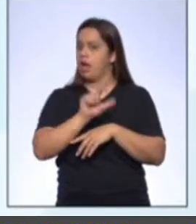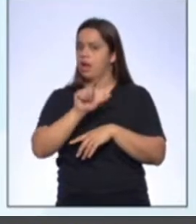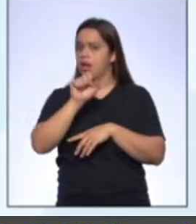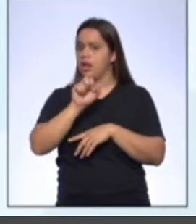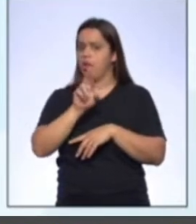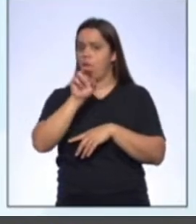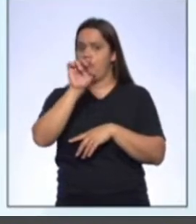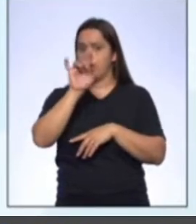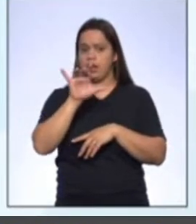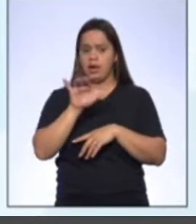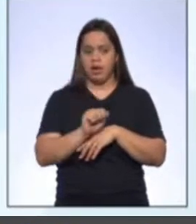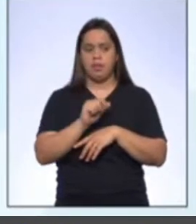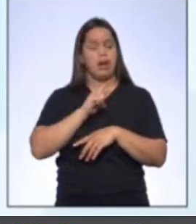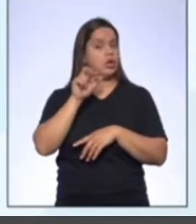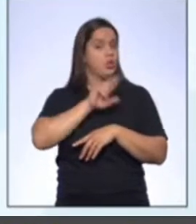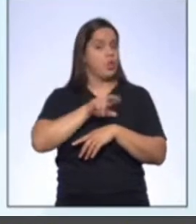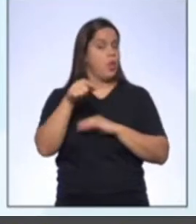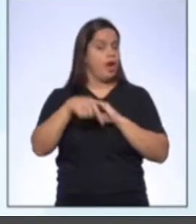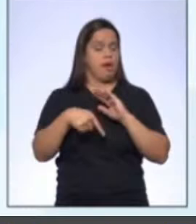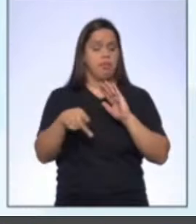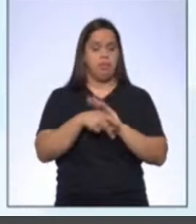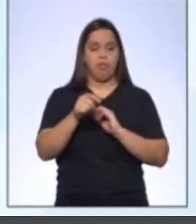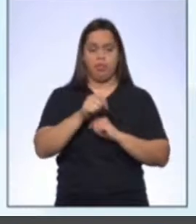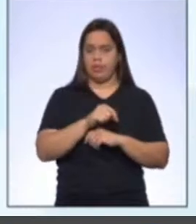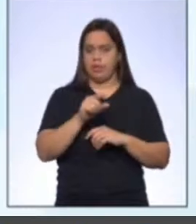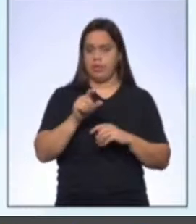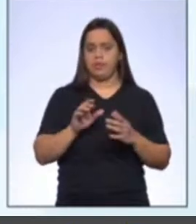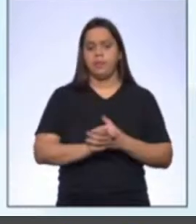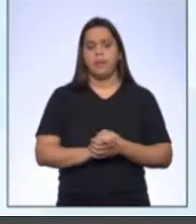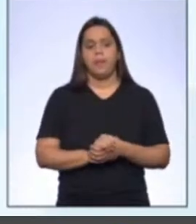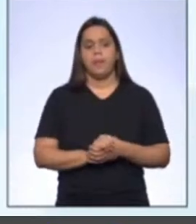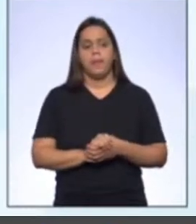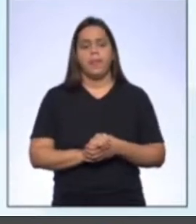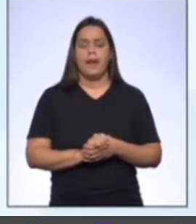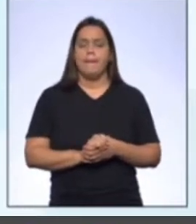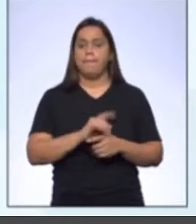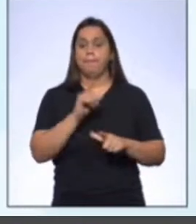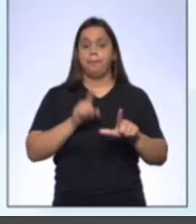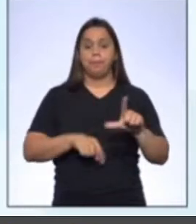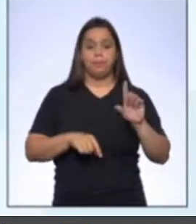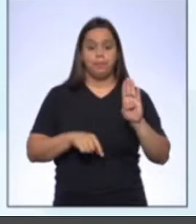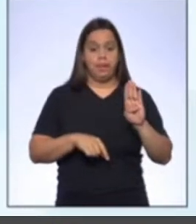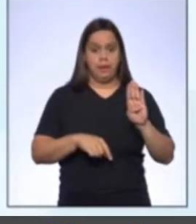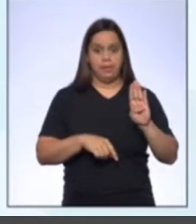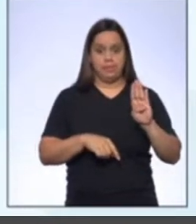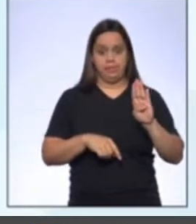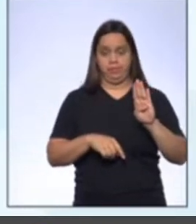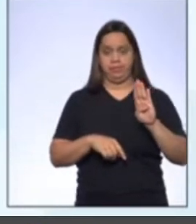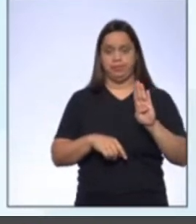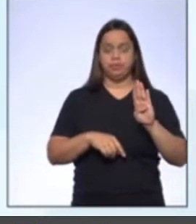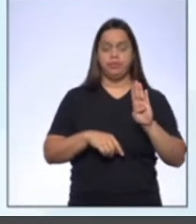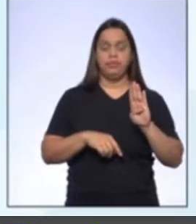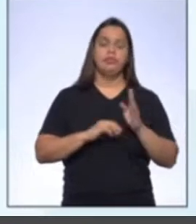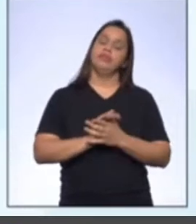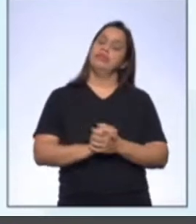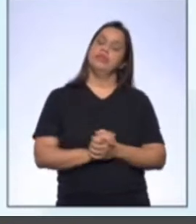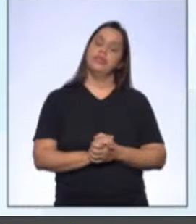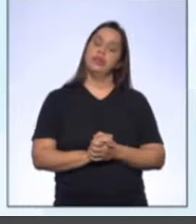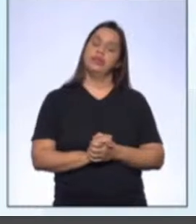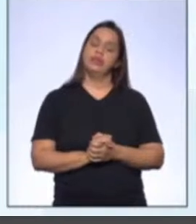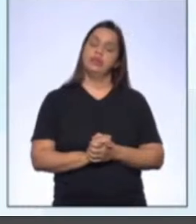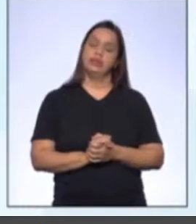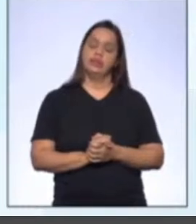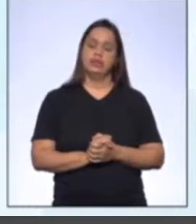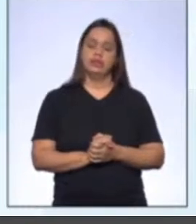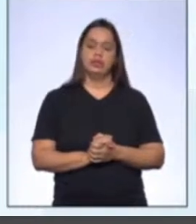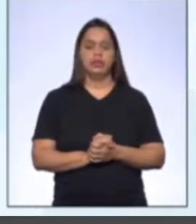tá bom? As Formigas têm um conflito gerador, mas só. Na alternativa B, eu marquei aí